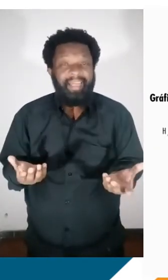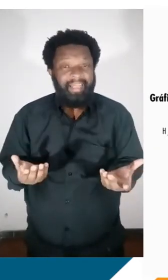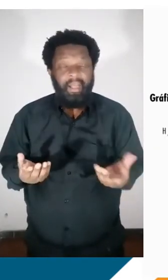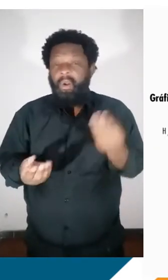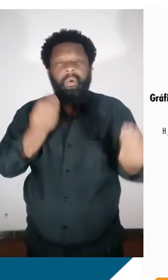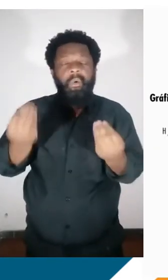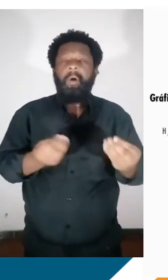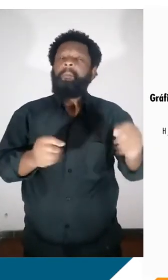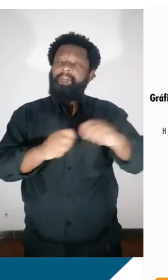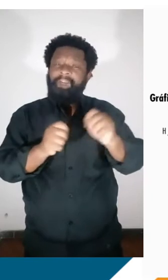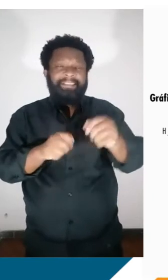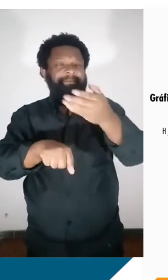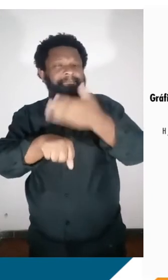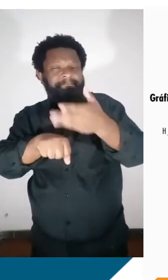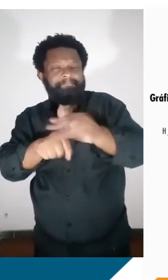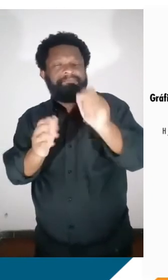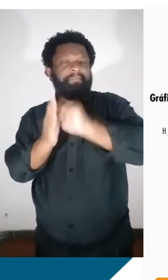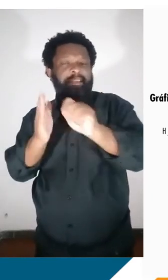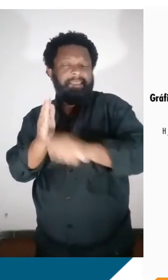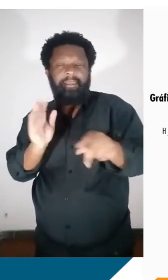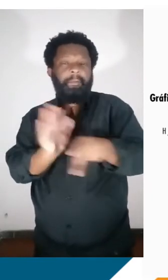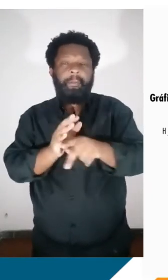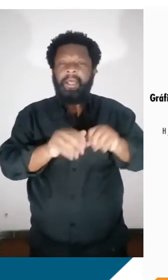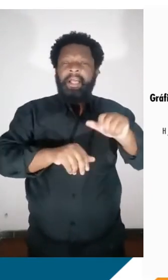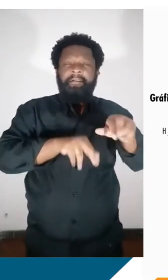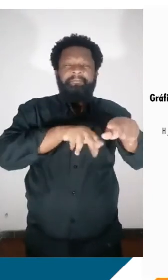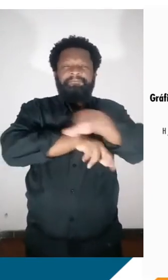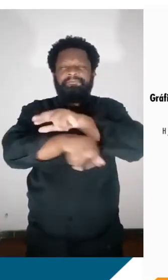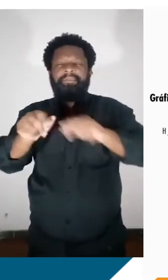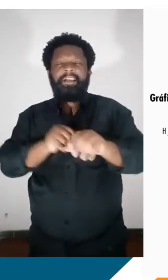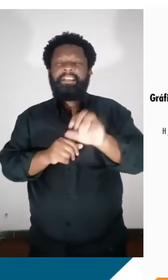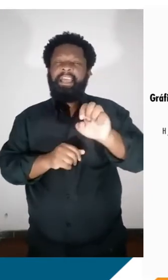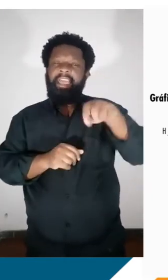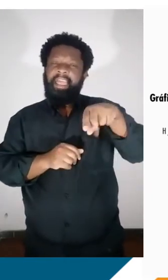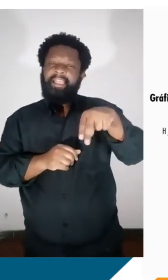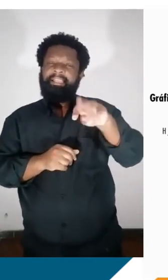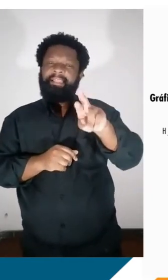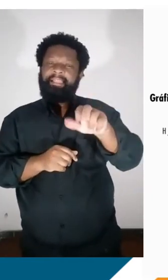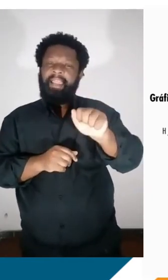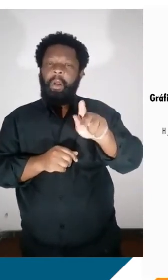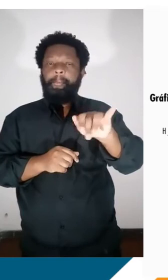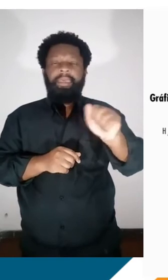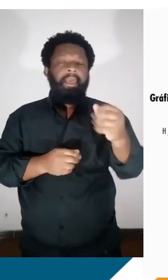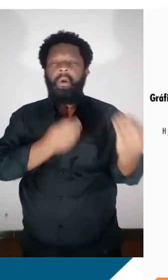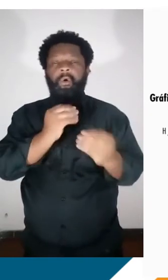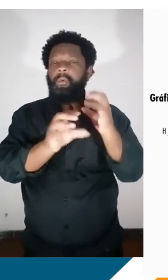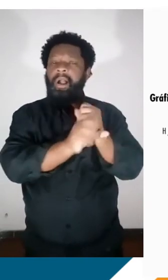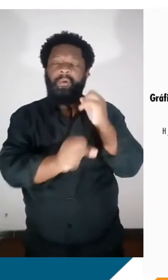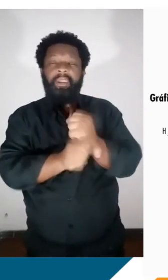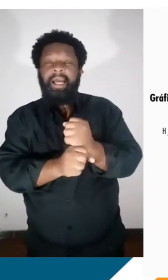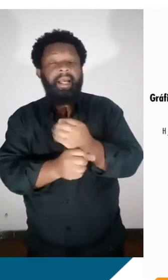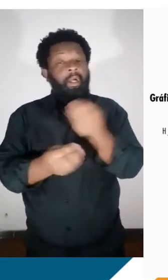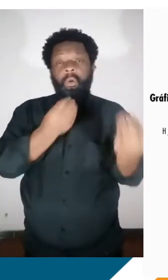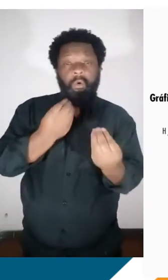pode realmente fazer exercícios de variação de entalpia? Como é que a gente pode calcular essa variação de entalpia? Ou como é que a gente